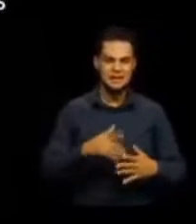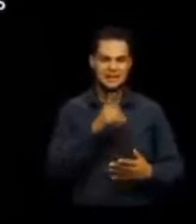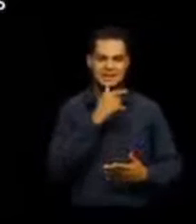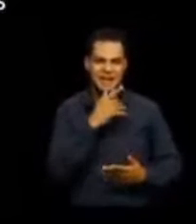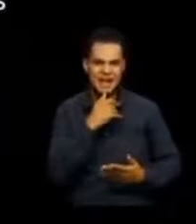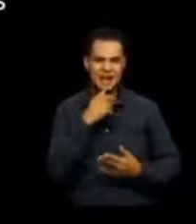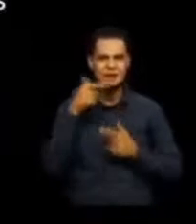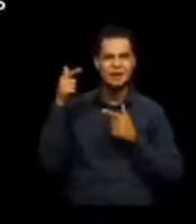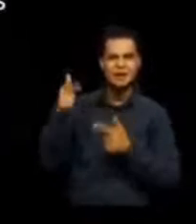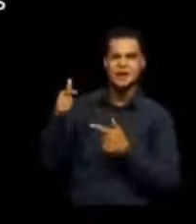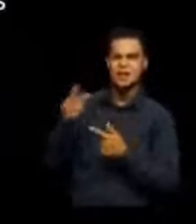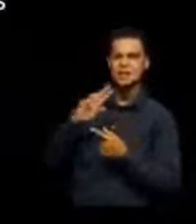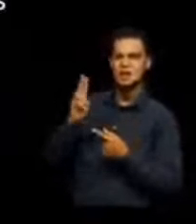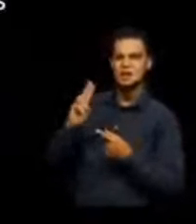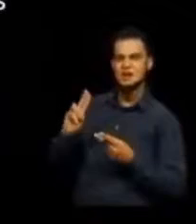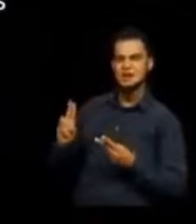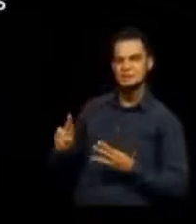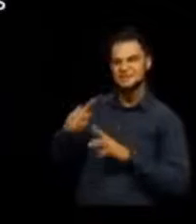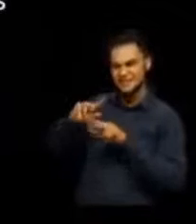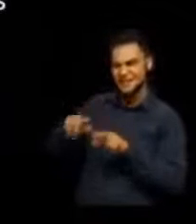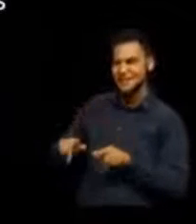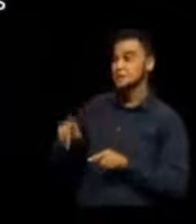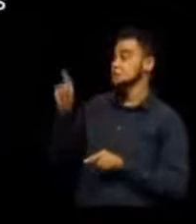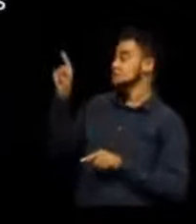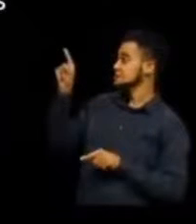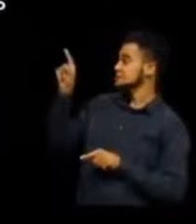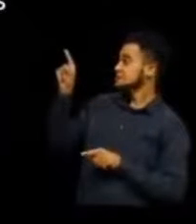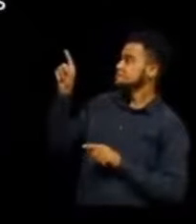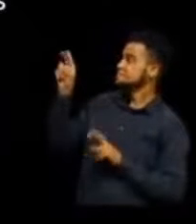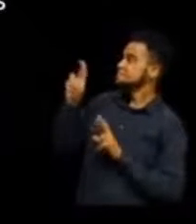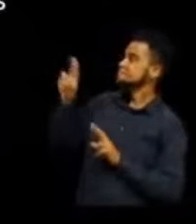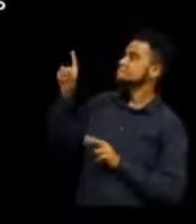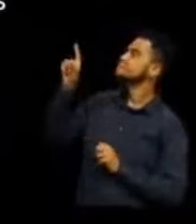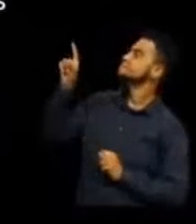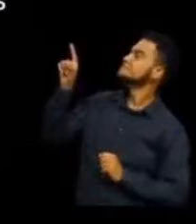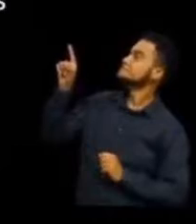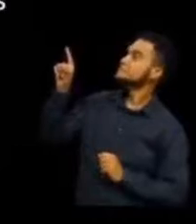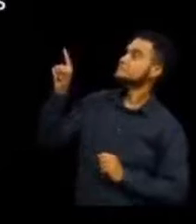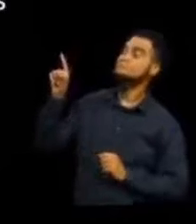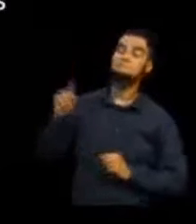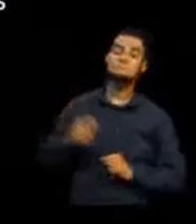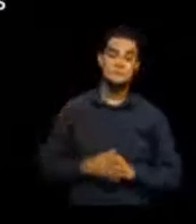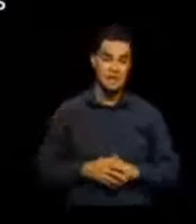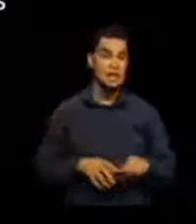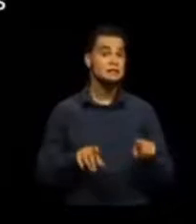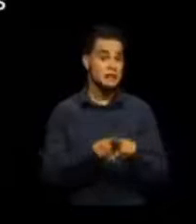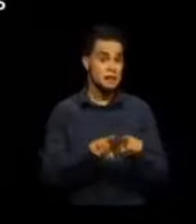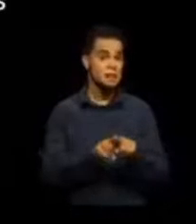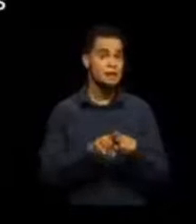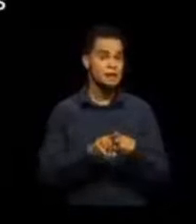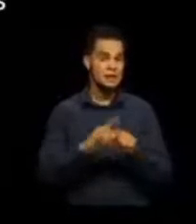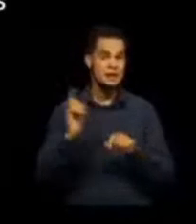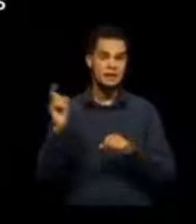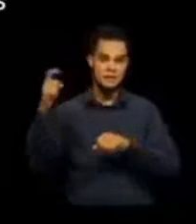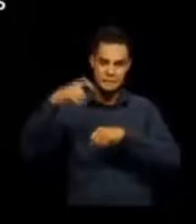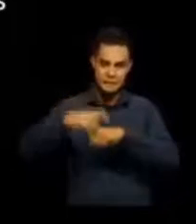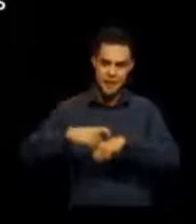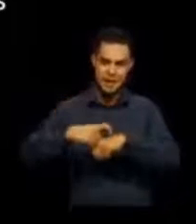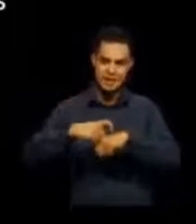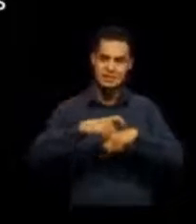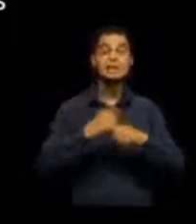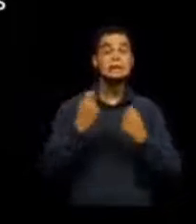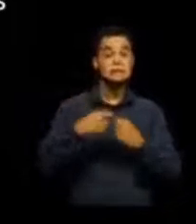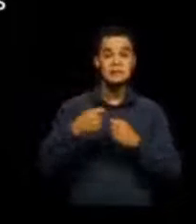nomes populares dessa doença. Ele também é um parasita heteroxênico, ou seja, ele vai precisar de